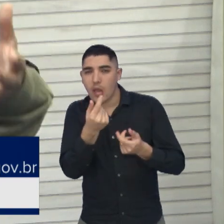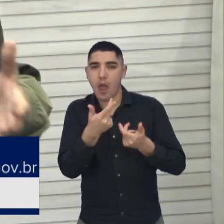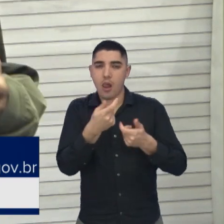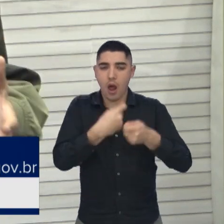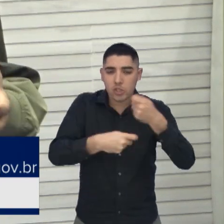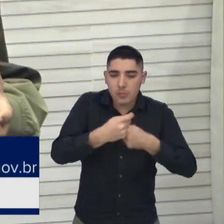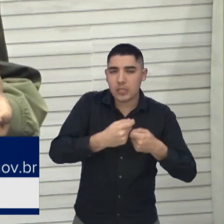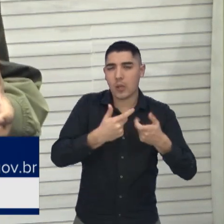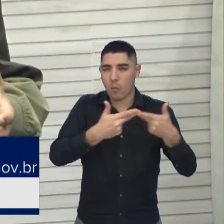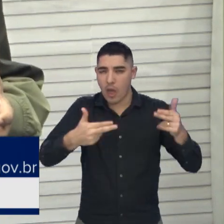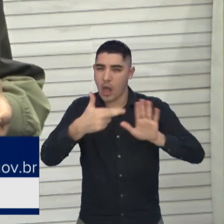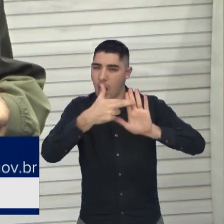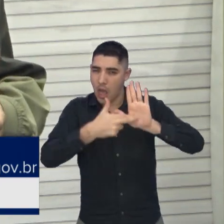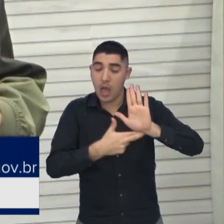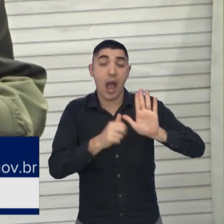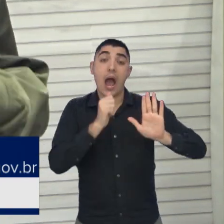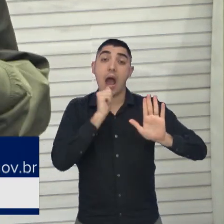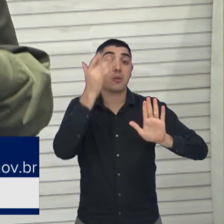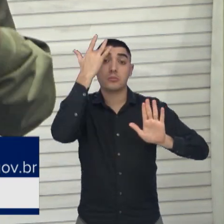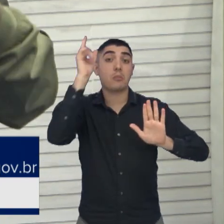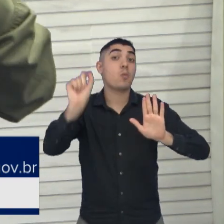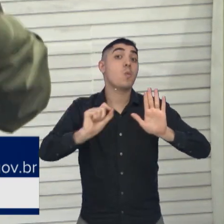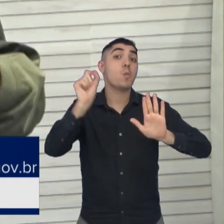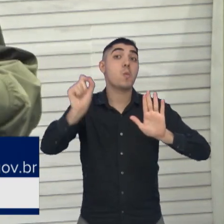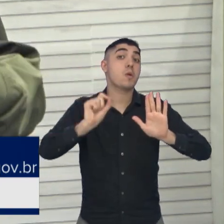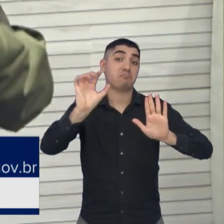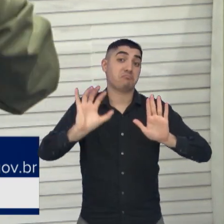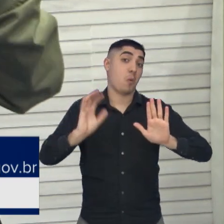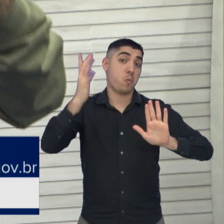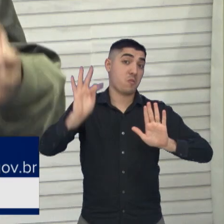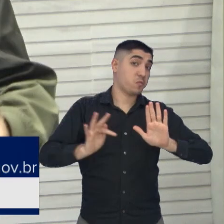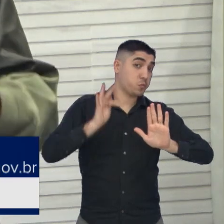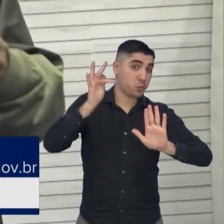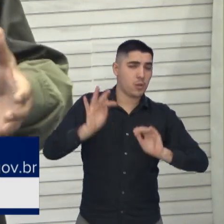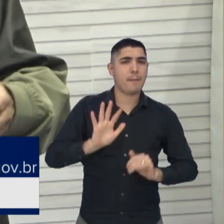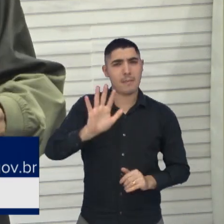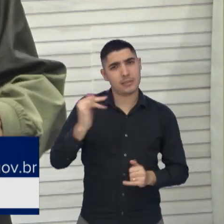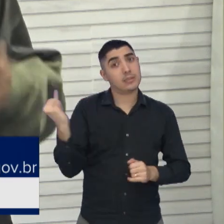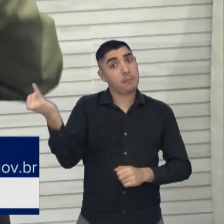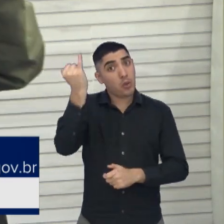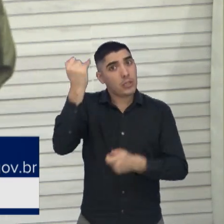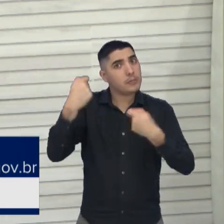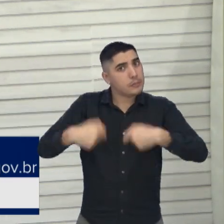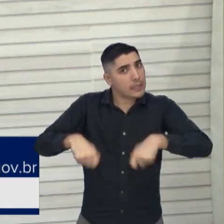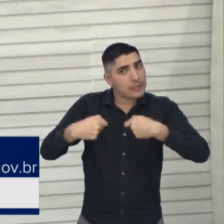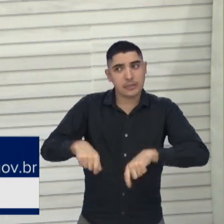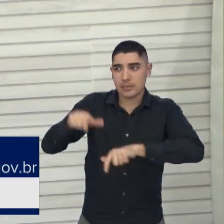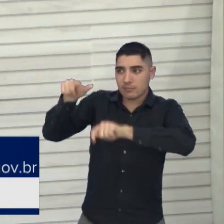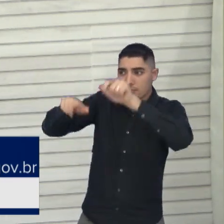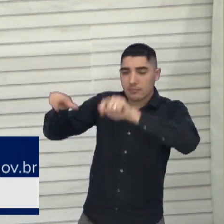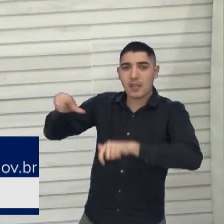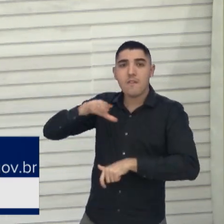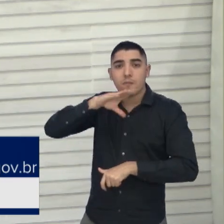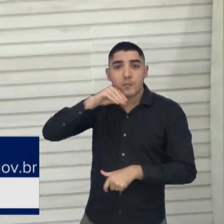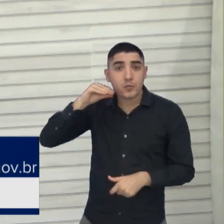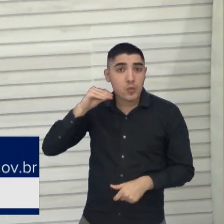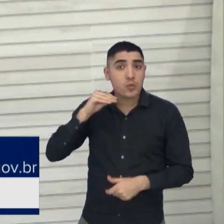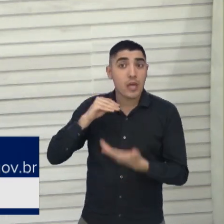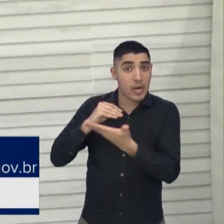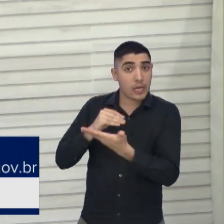vai acontecer, e por isso da importância de você ter servidores concursados como